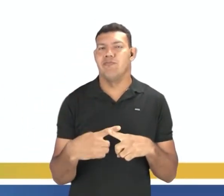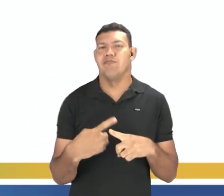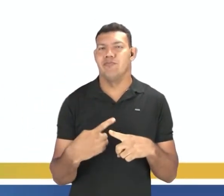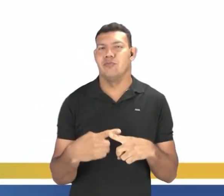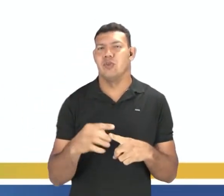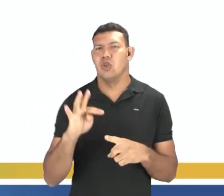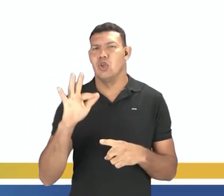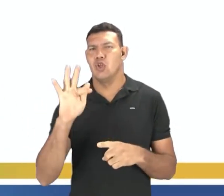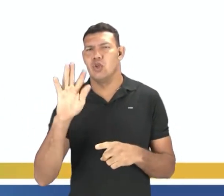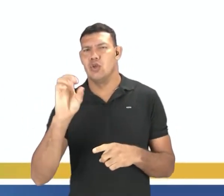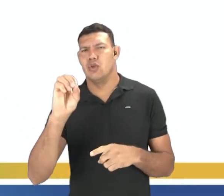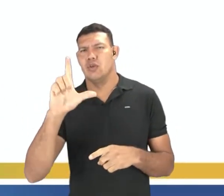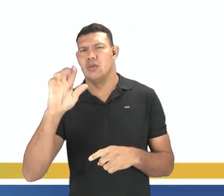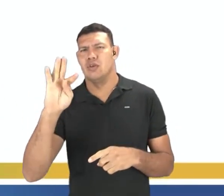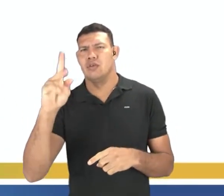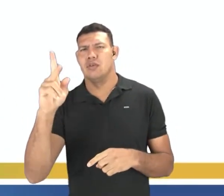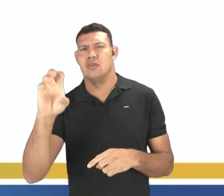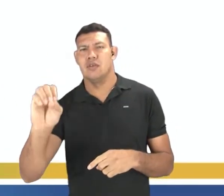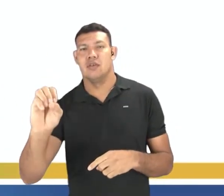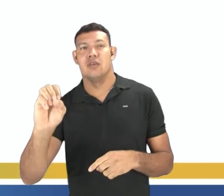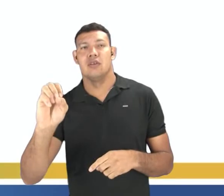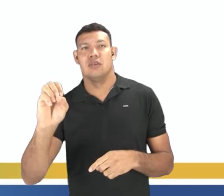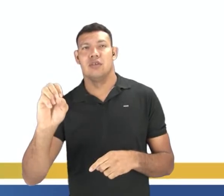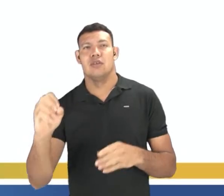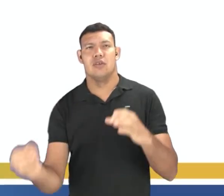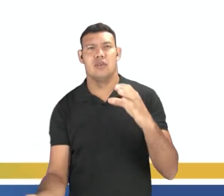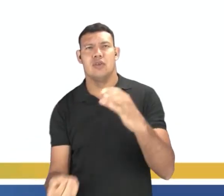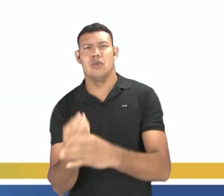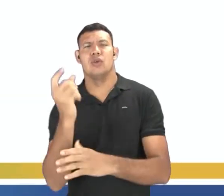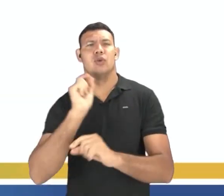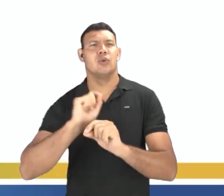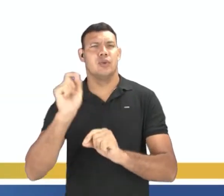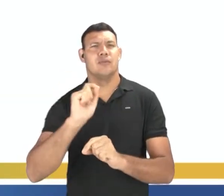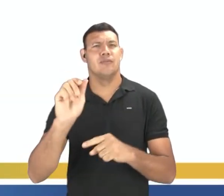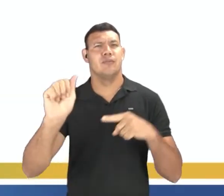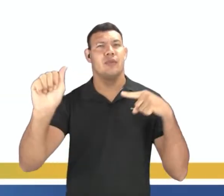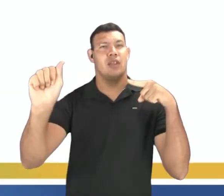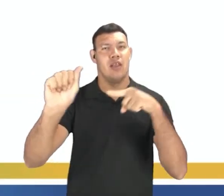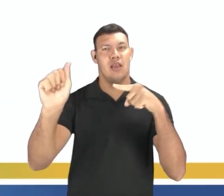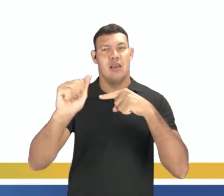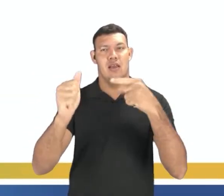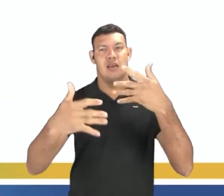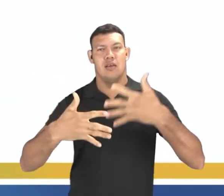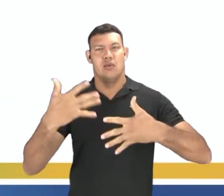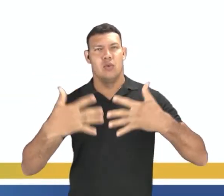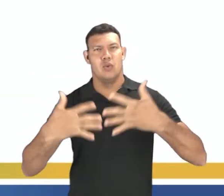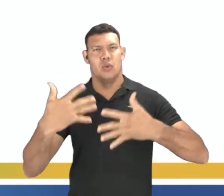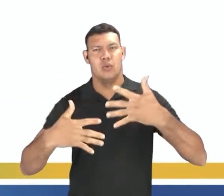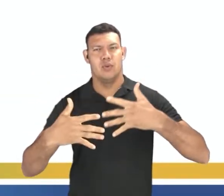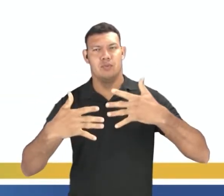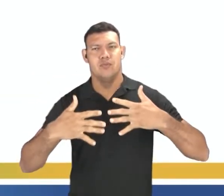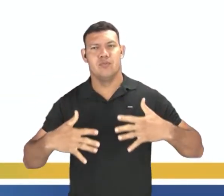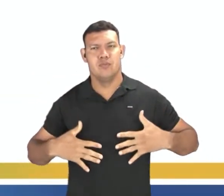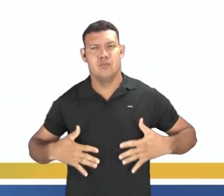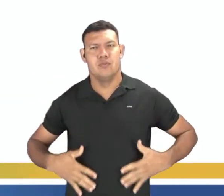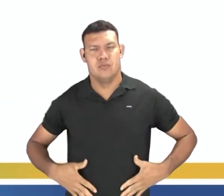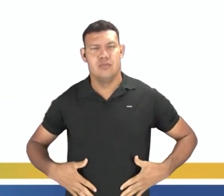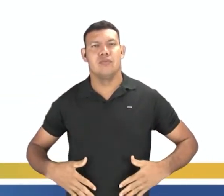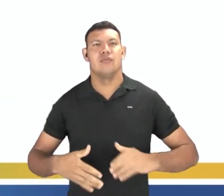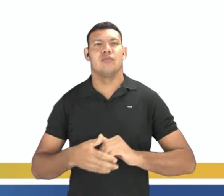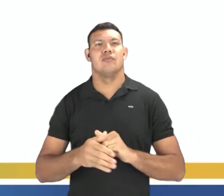embrionários darão origem a letra A aos tecidos e órgãos letra B aos